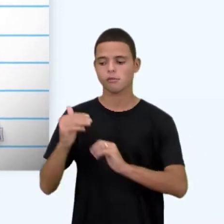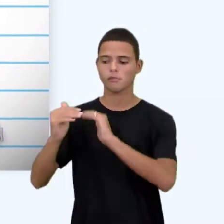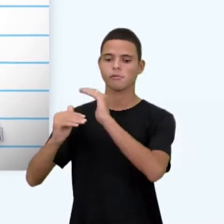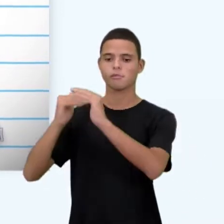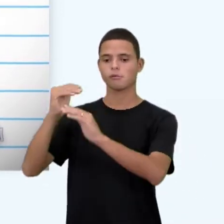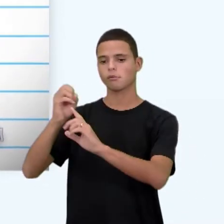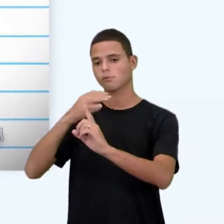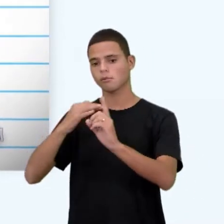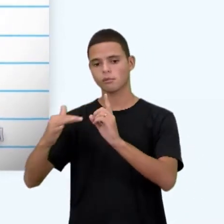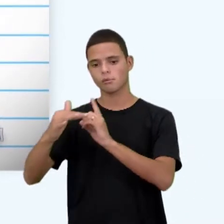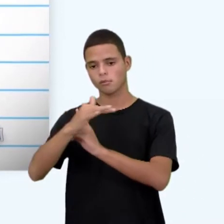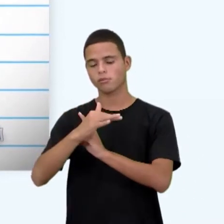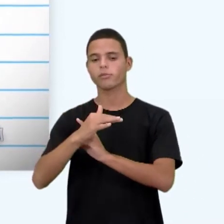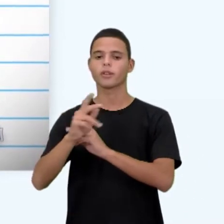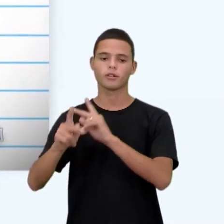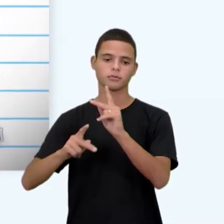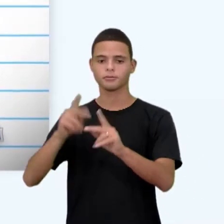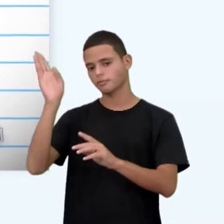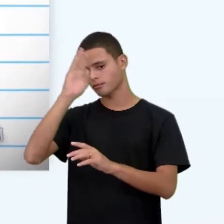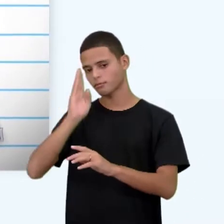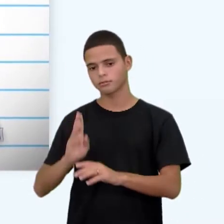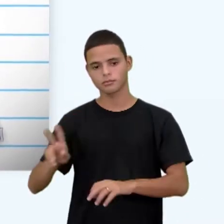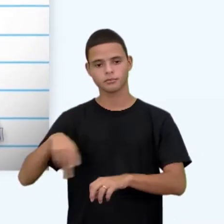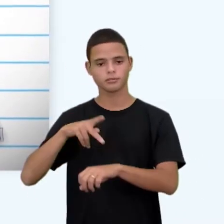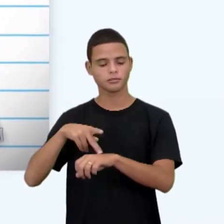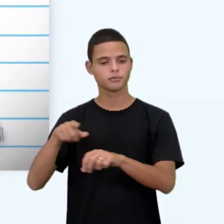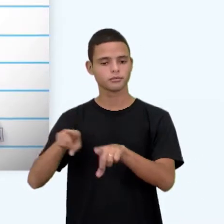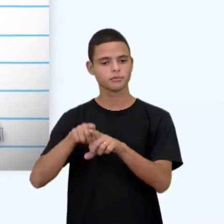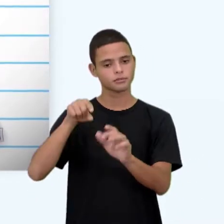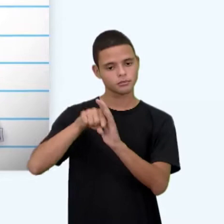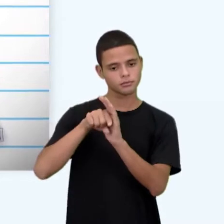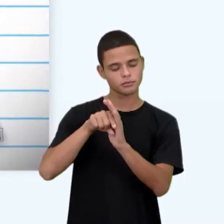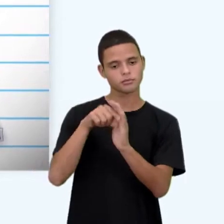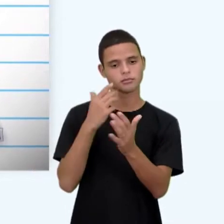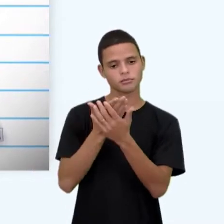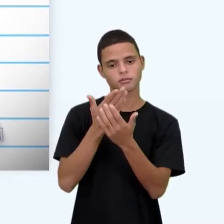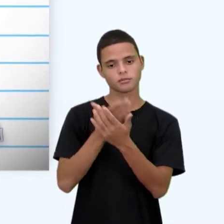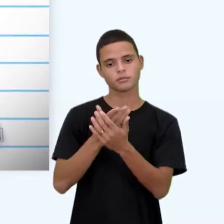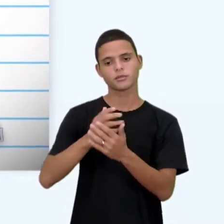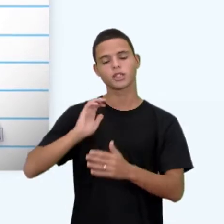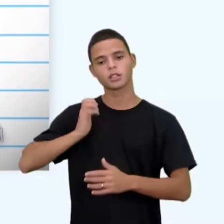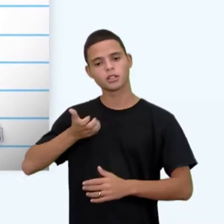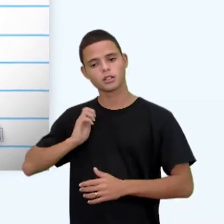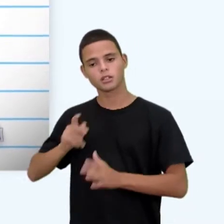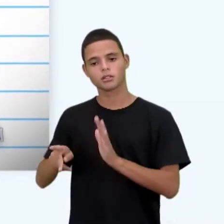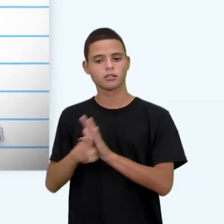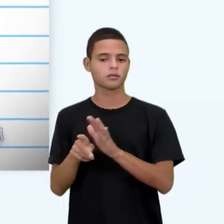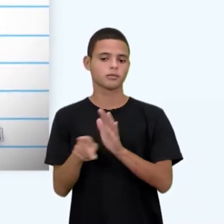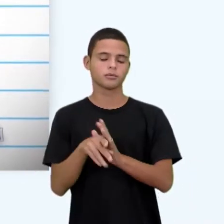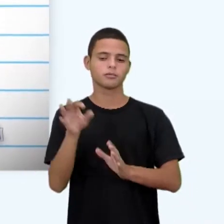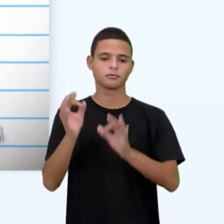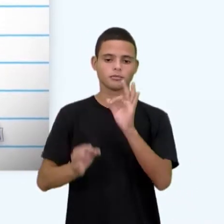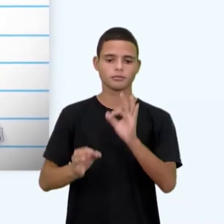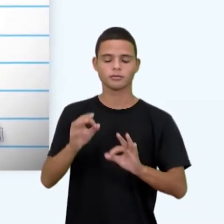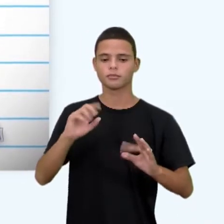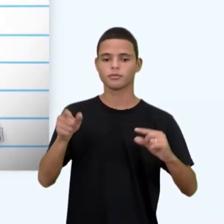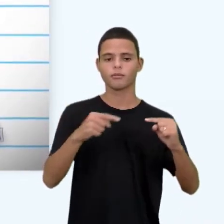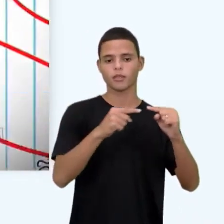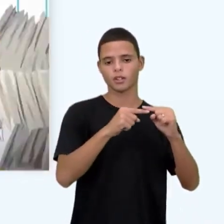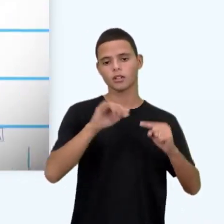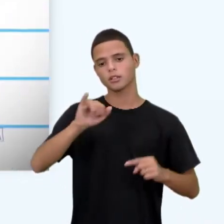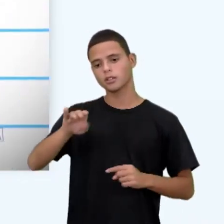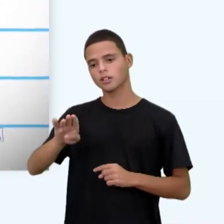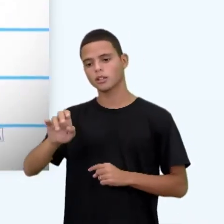populacional no país e para demais estudos demográficos. A pesquisa Estatísticas do Registro registro civil é uma meta institucional do